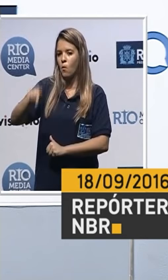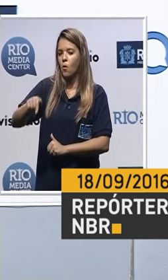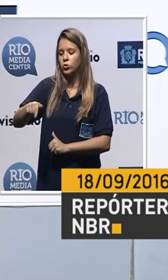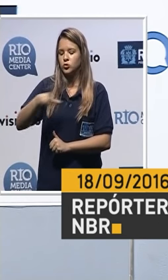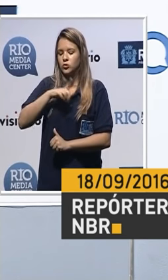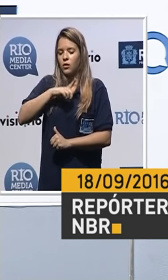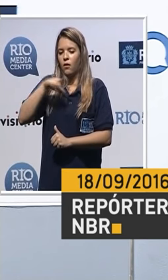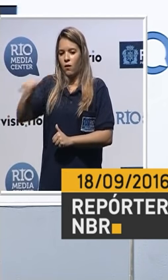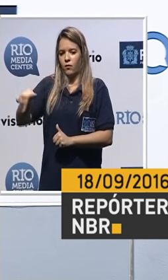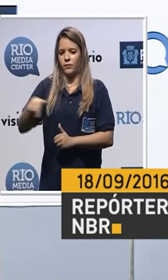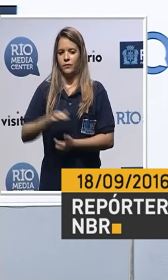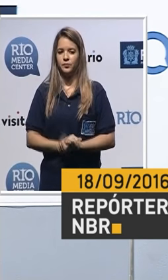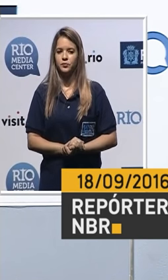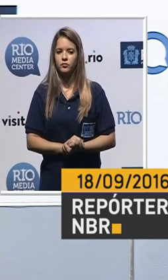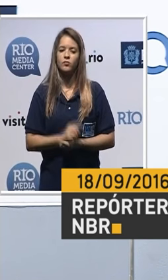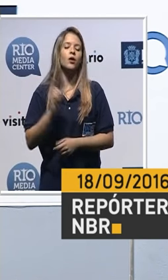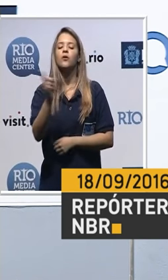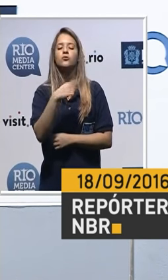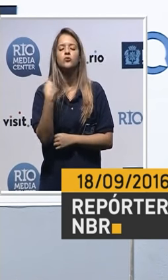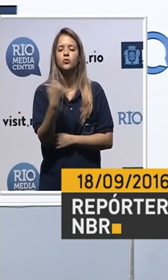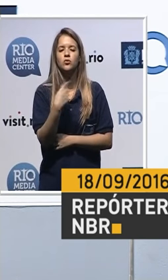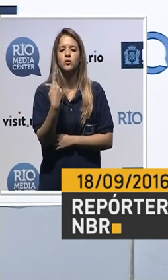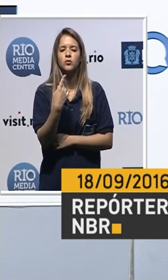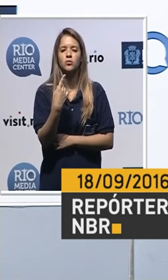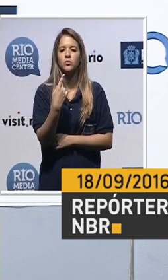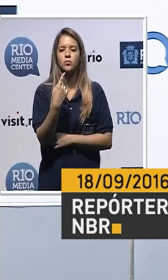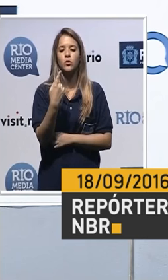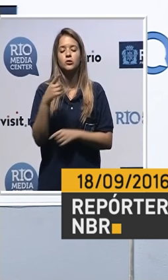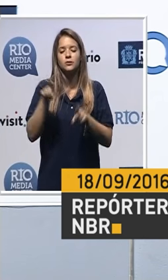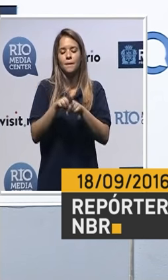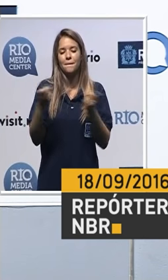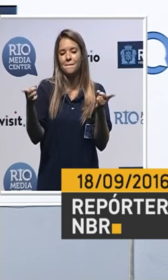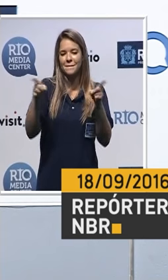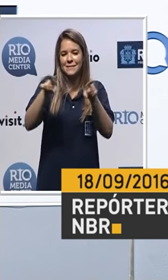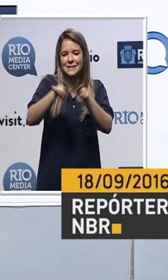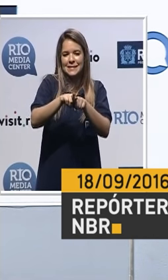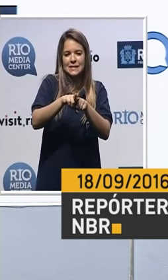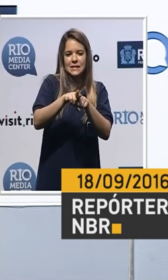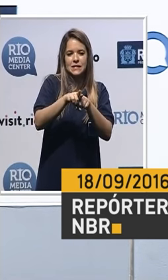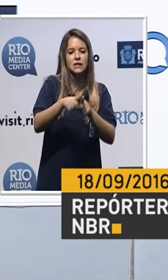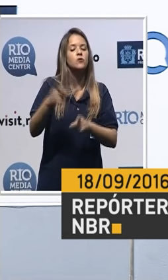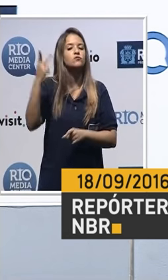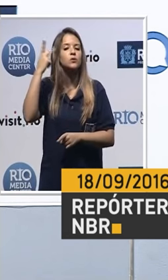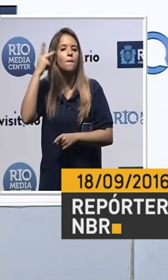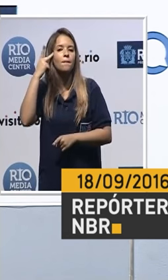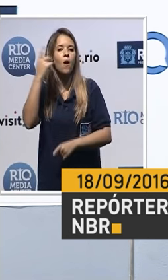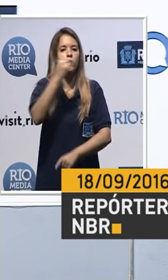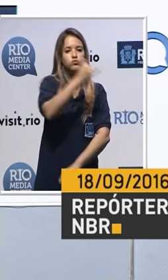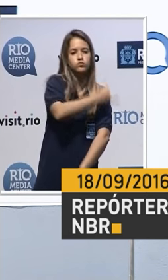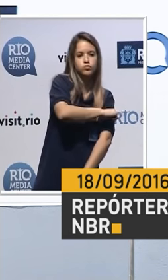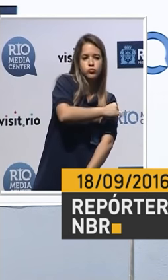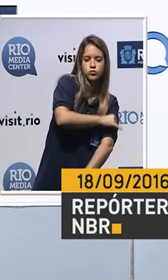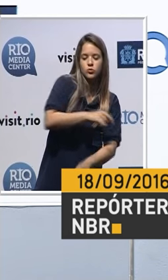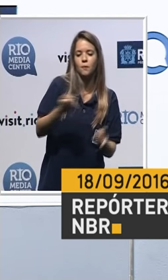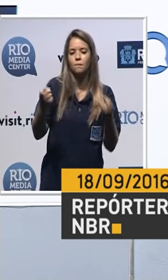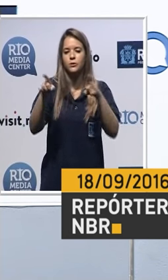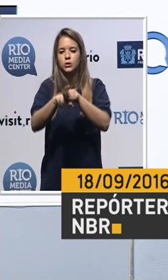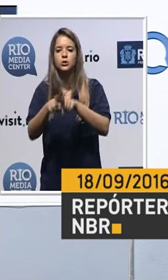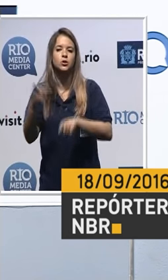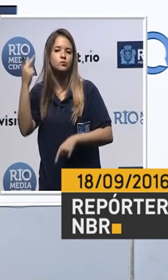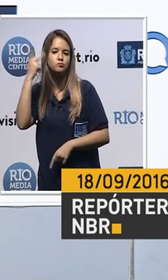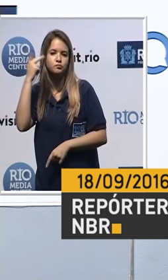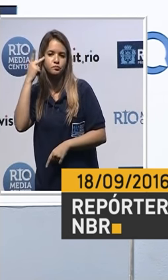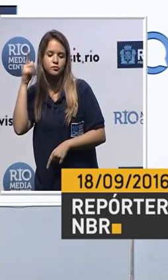paralímpicas, né, que nós, em parceria com o governo do Estado de São Paulo, com o Comitê Paralímpico Brasileiro,